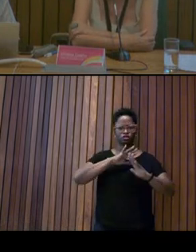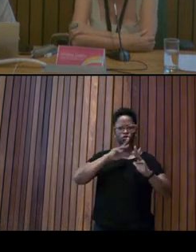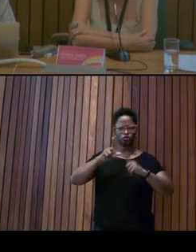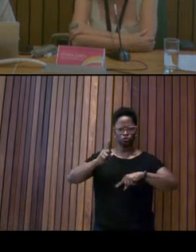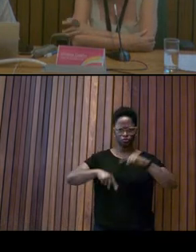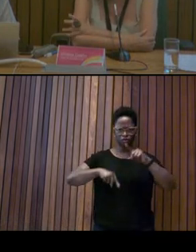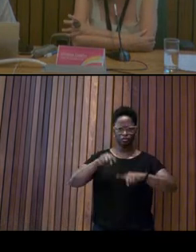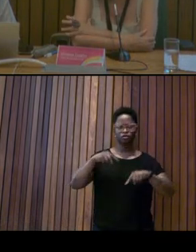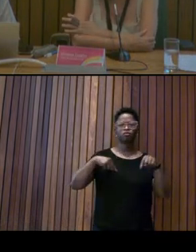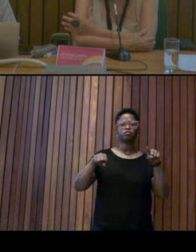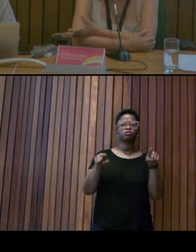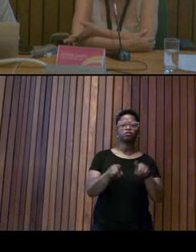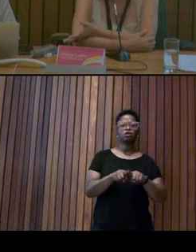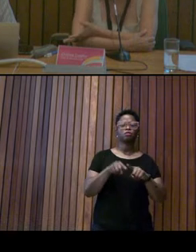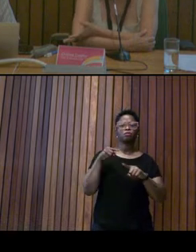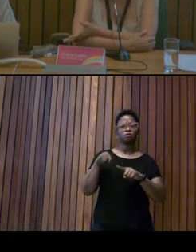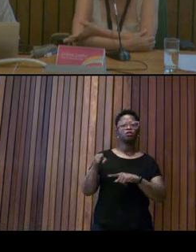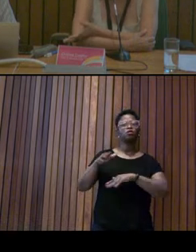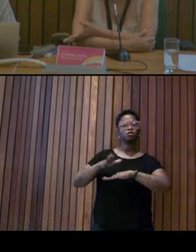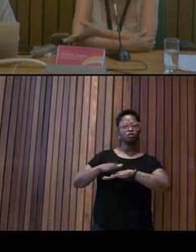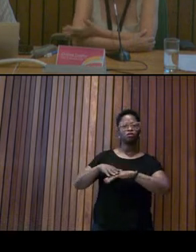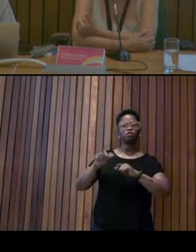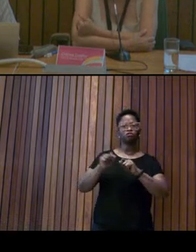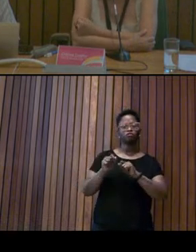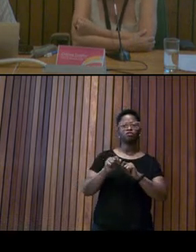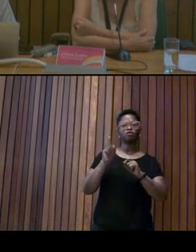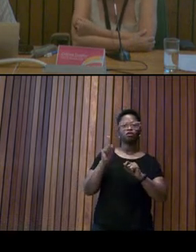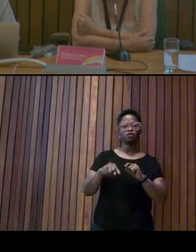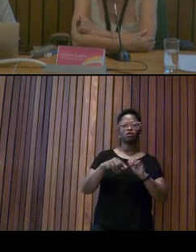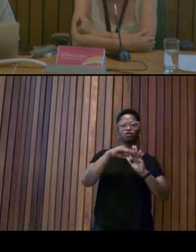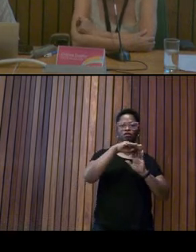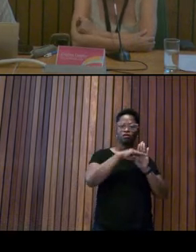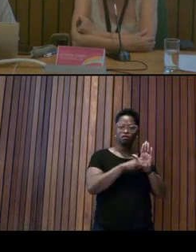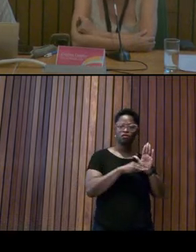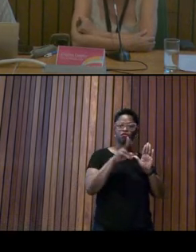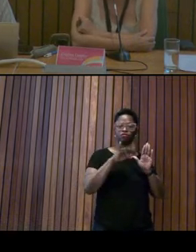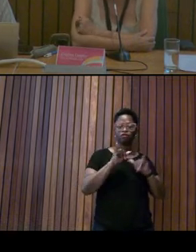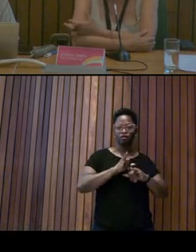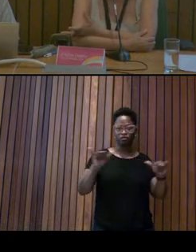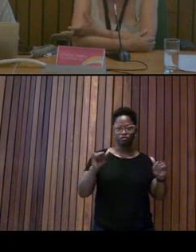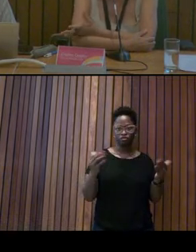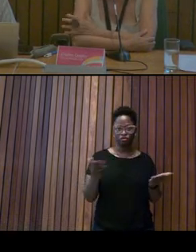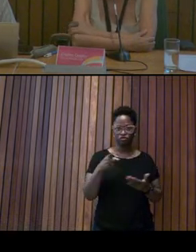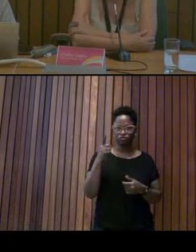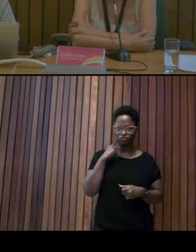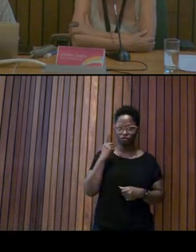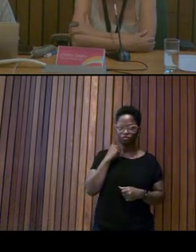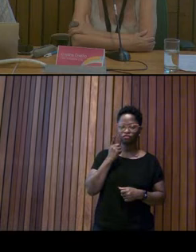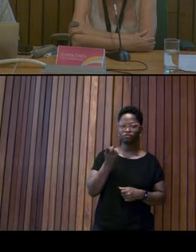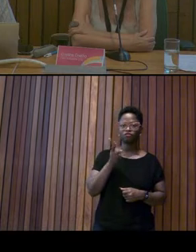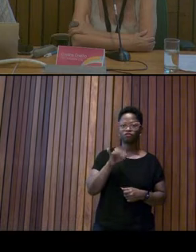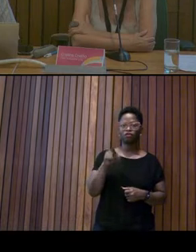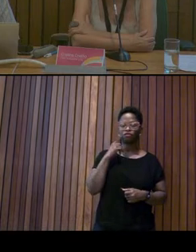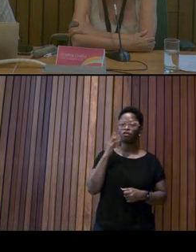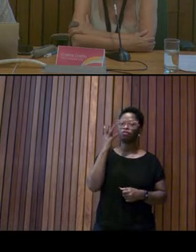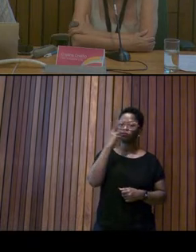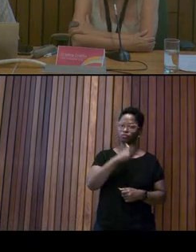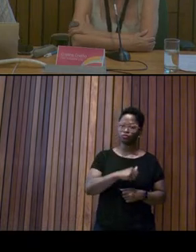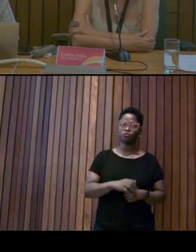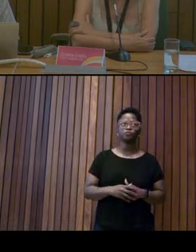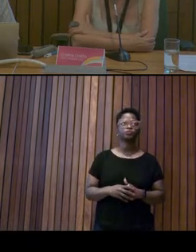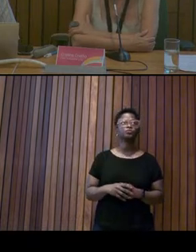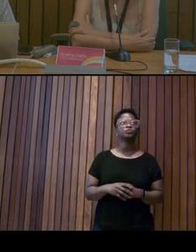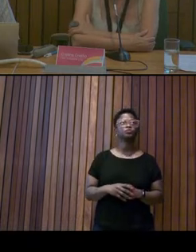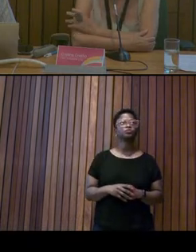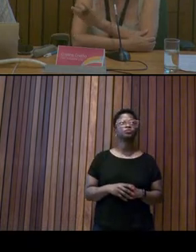material, e também porque foi ela que fez a edição do catálogo que a gente vai lançar hoje, que vocês vão ver que está bem bonito.